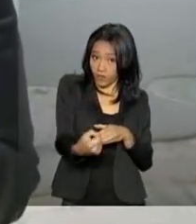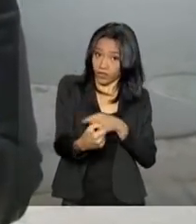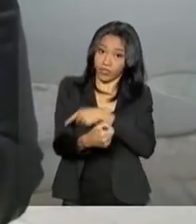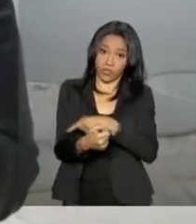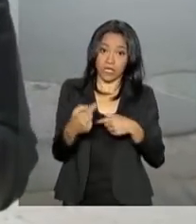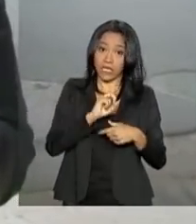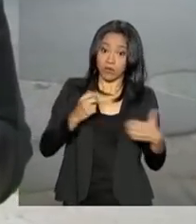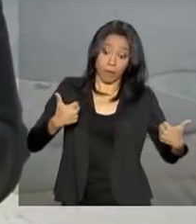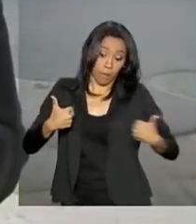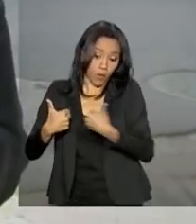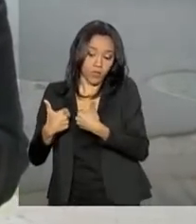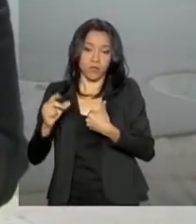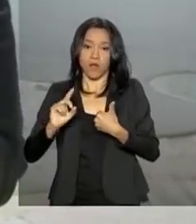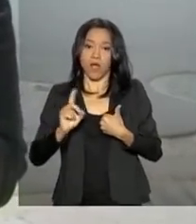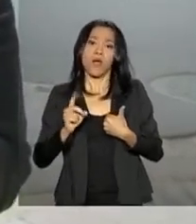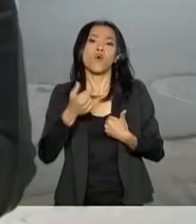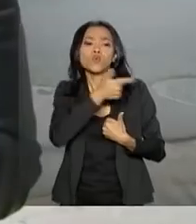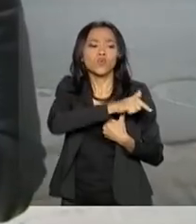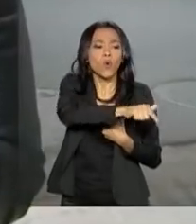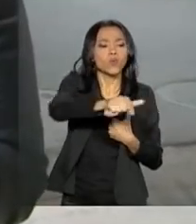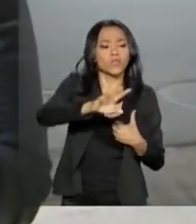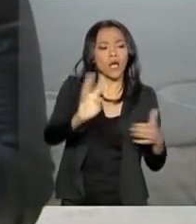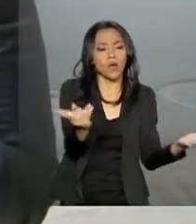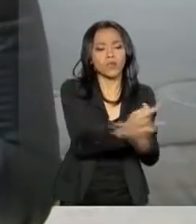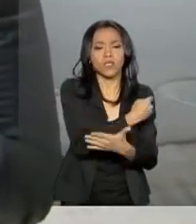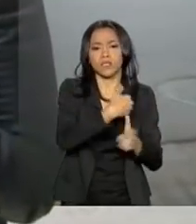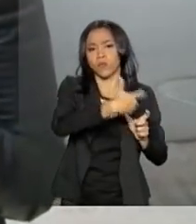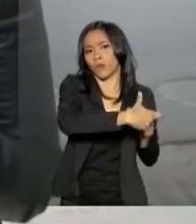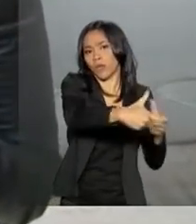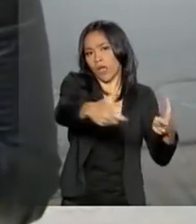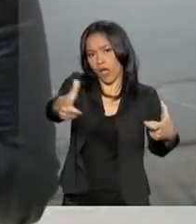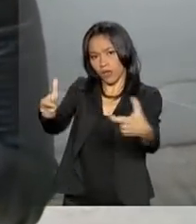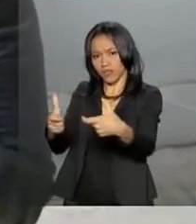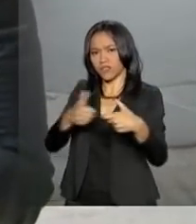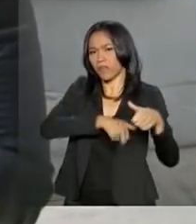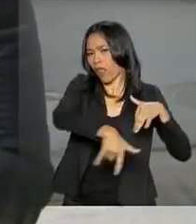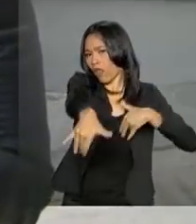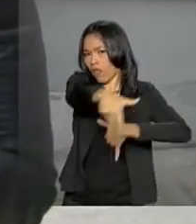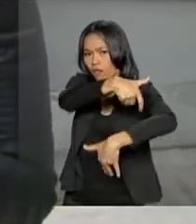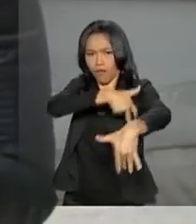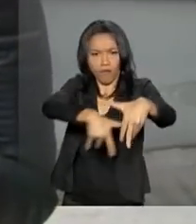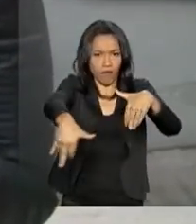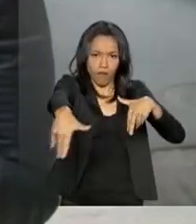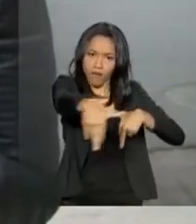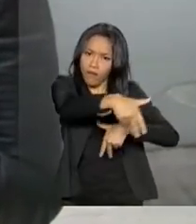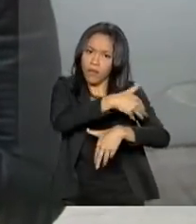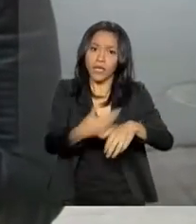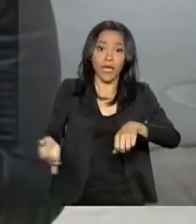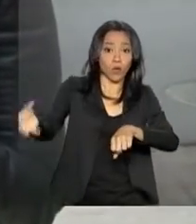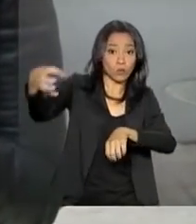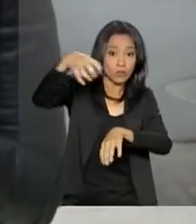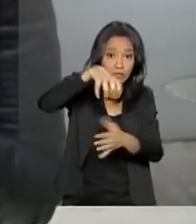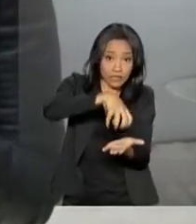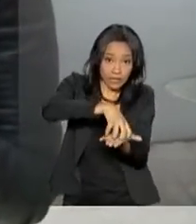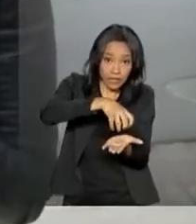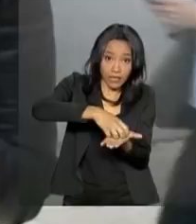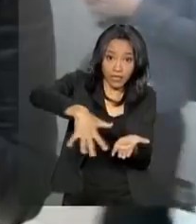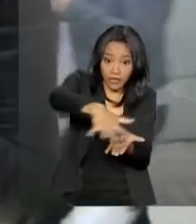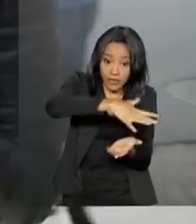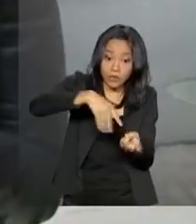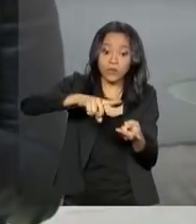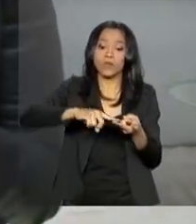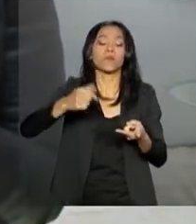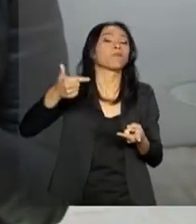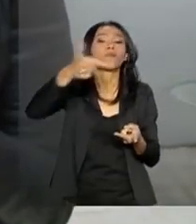encontro entre os bairros afetados estão regiões de grande circulação de Buenos Aires como o centro os bairros de Puerto